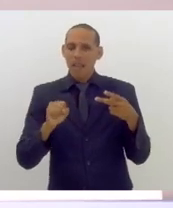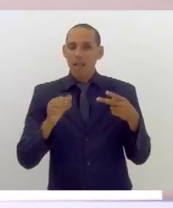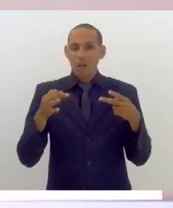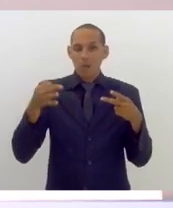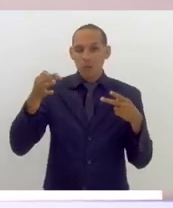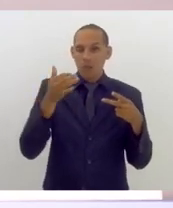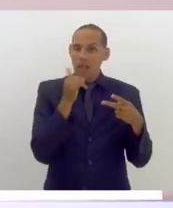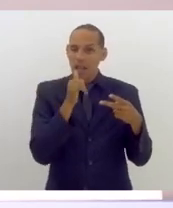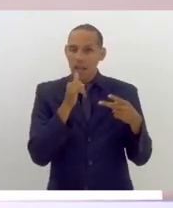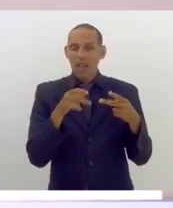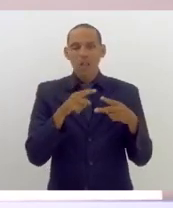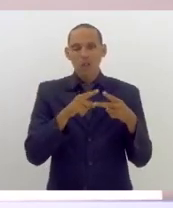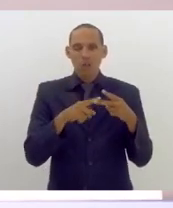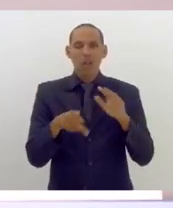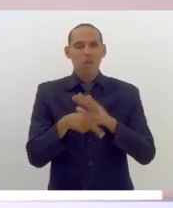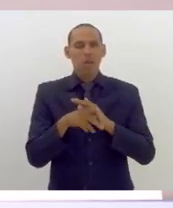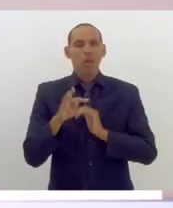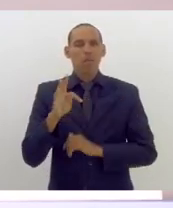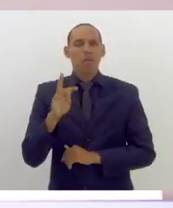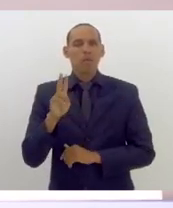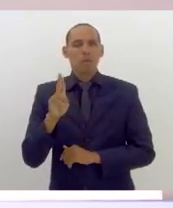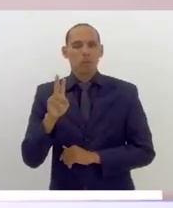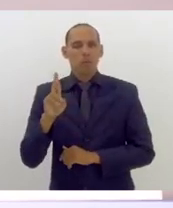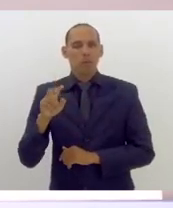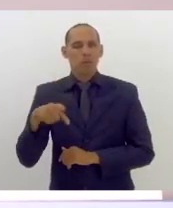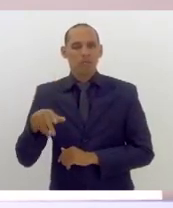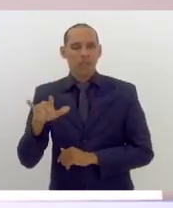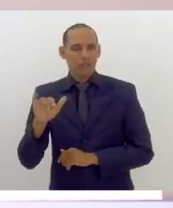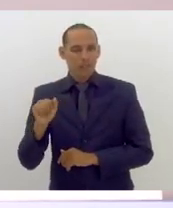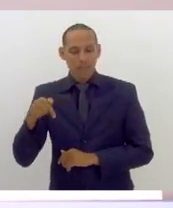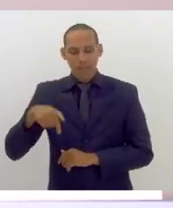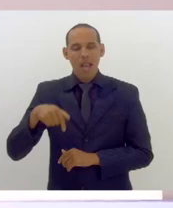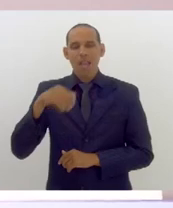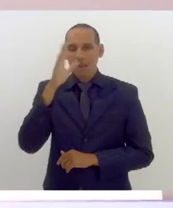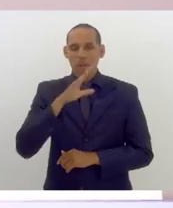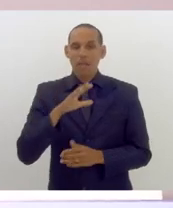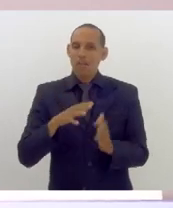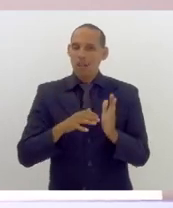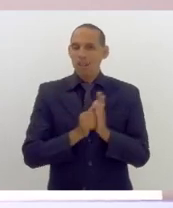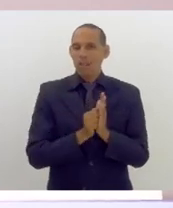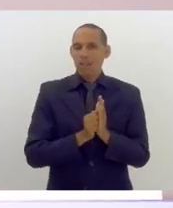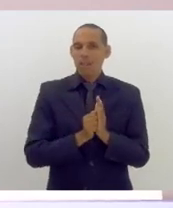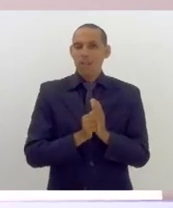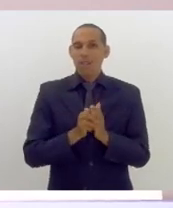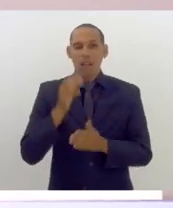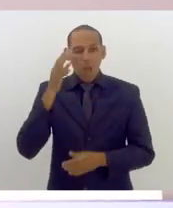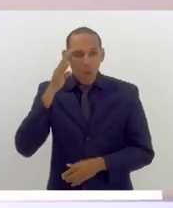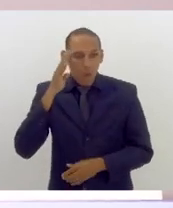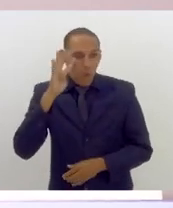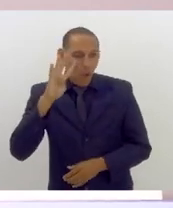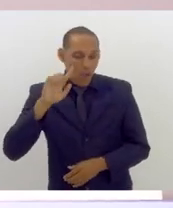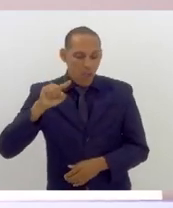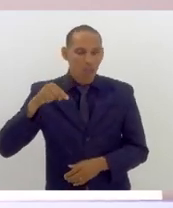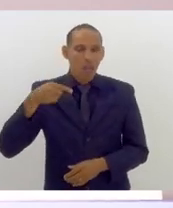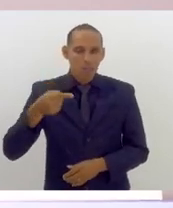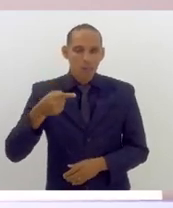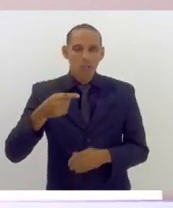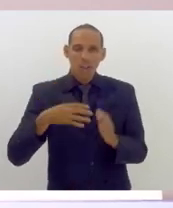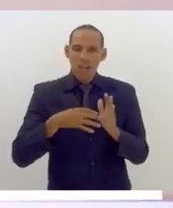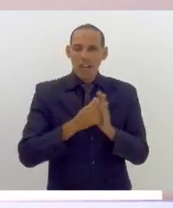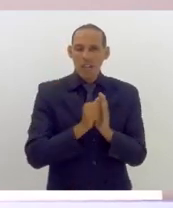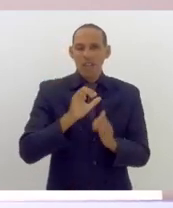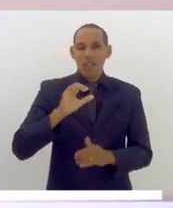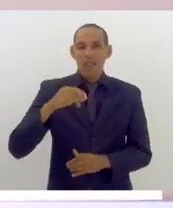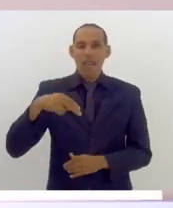são registradas no Brasil era interessante quatro dias após ter aberto o processo de registro do